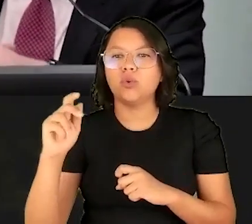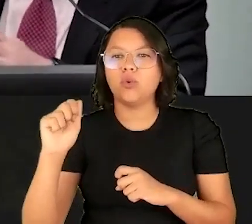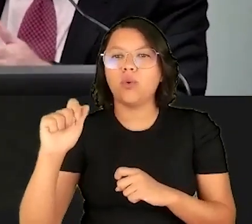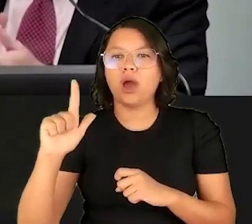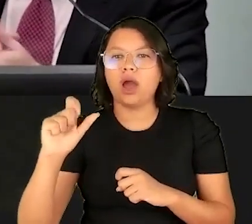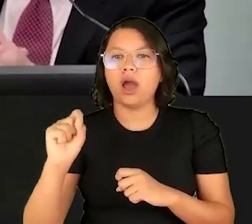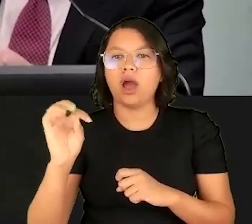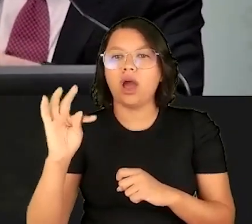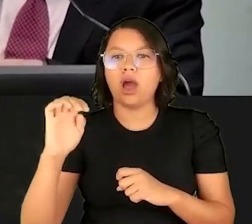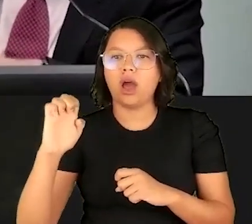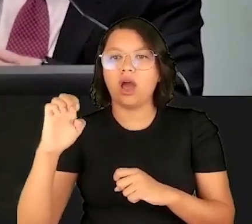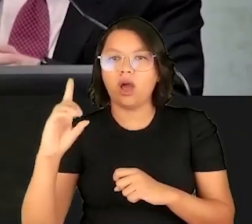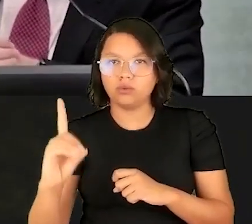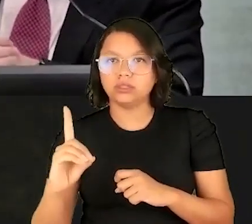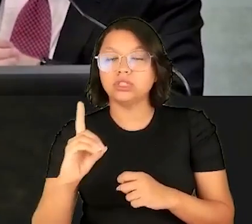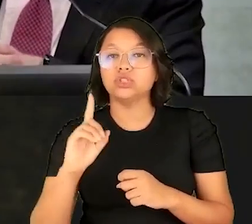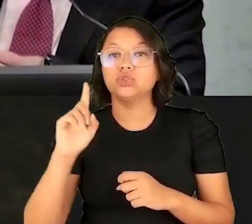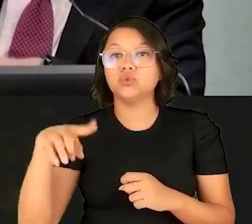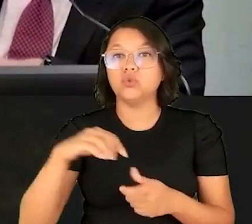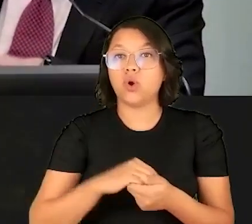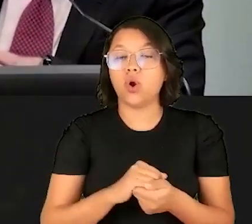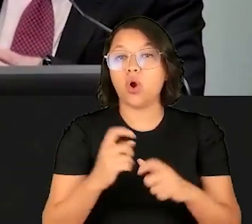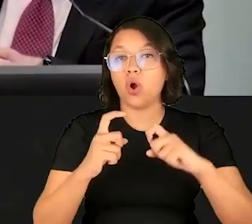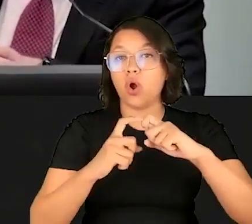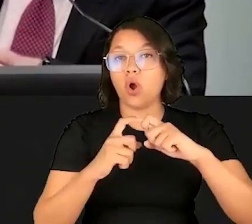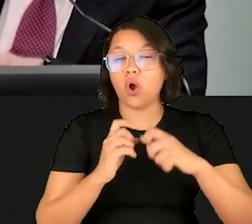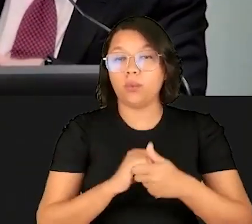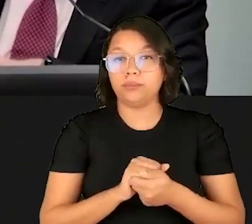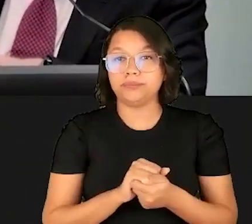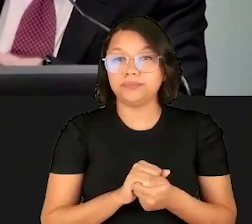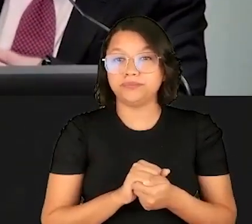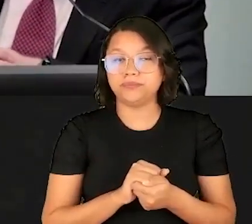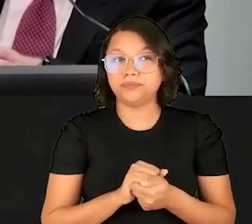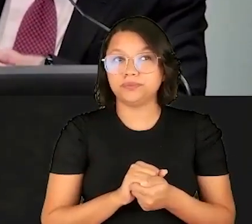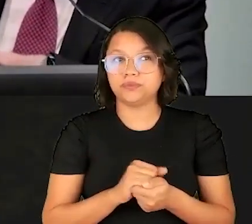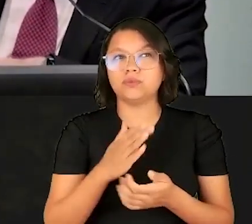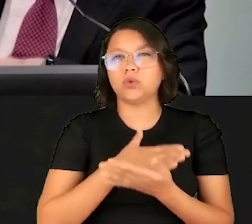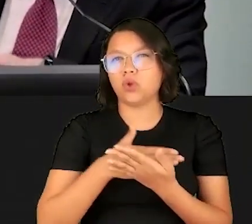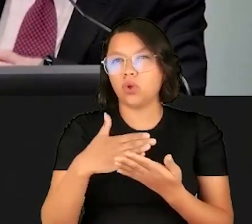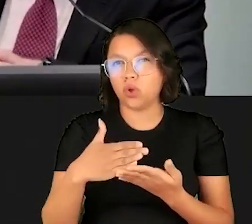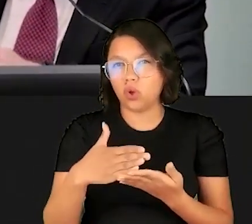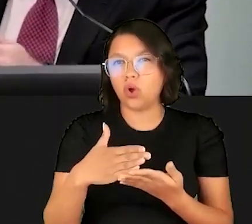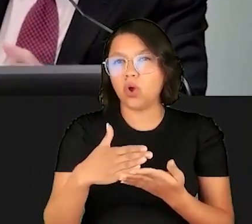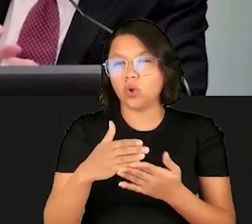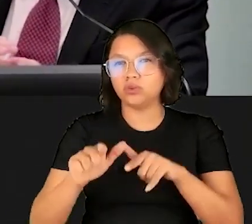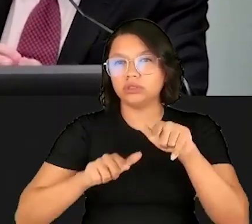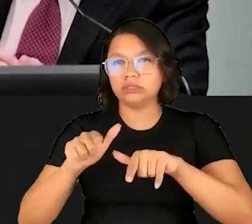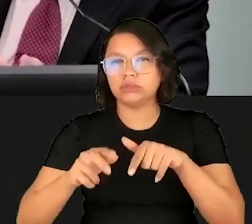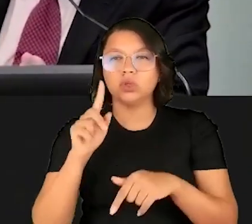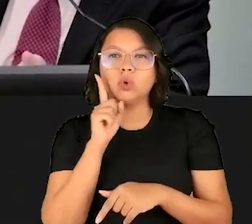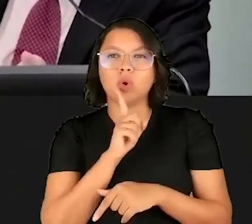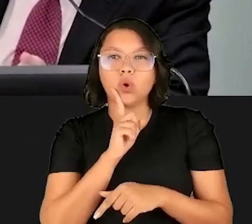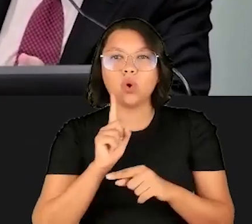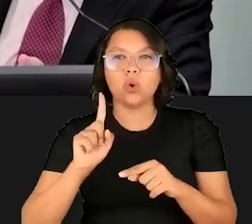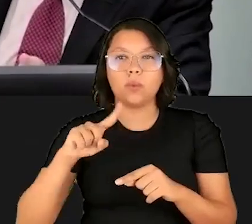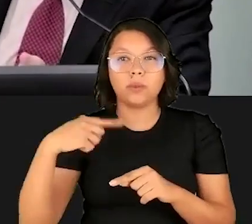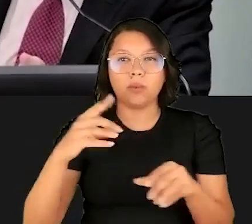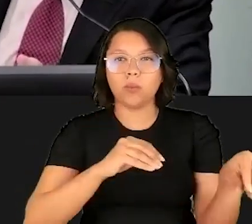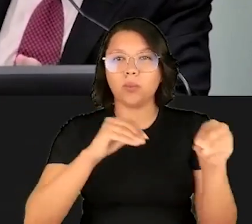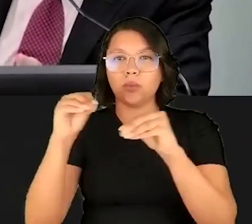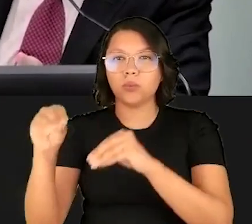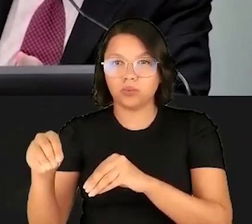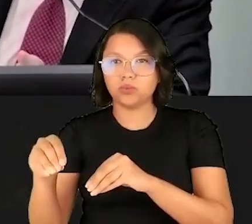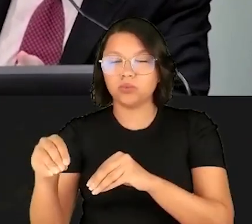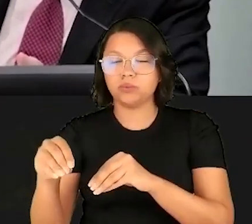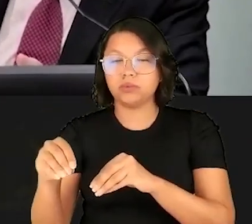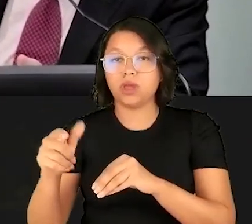câncer. Halsted foi um médico que originalmente começou a sua carreira em Nova York, mas ele mudou para Baltimore